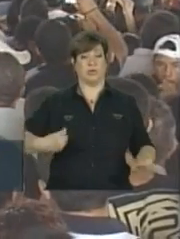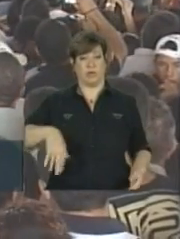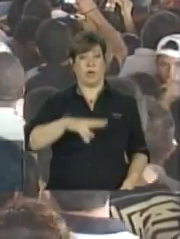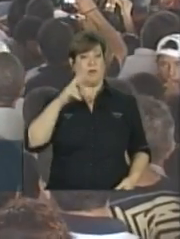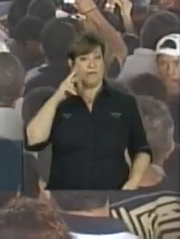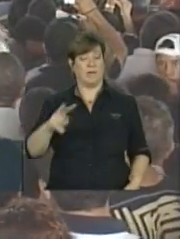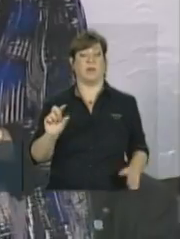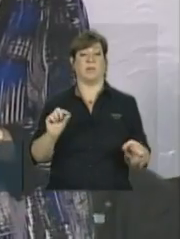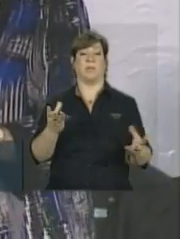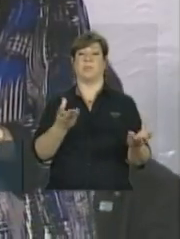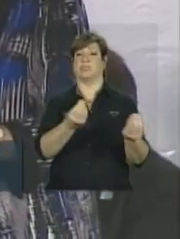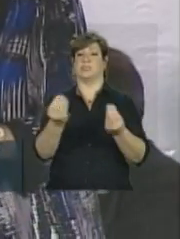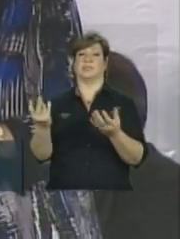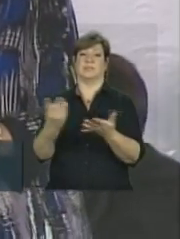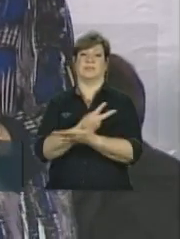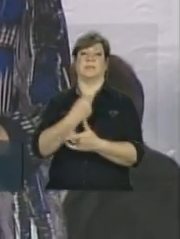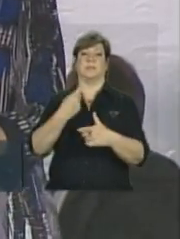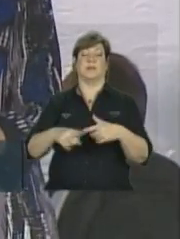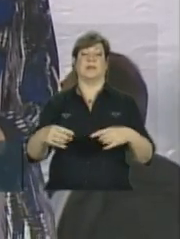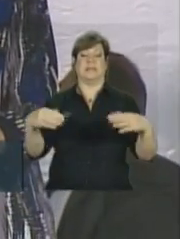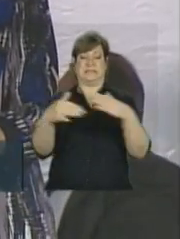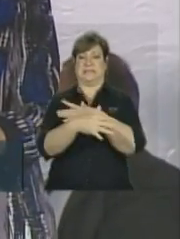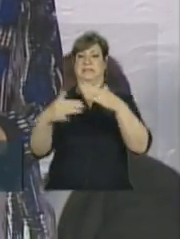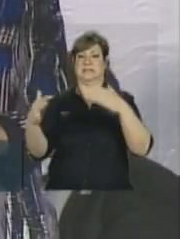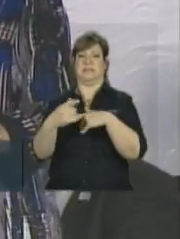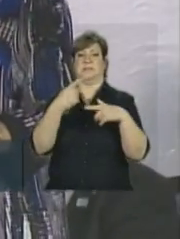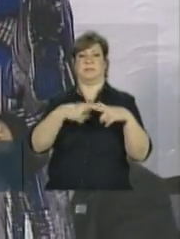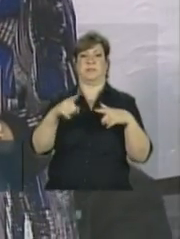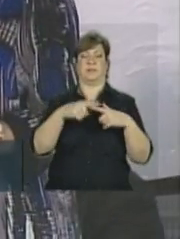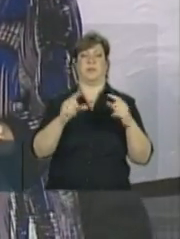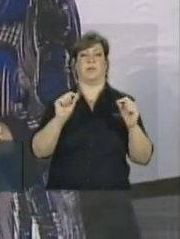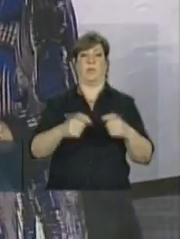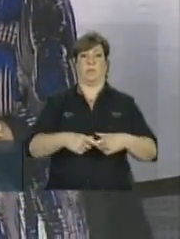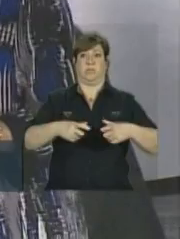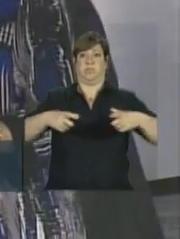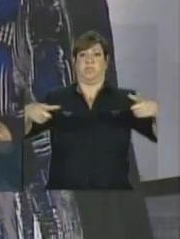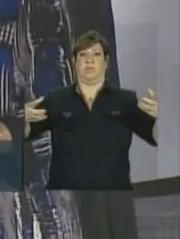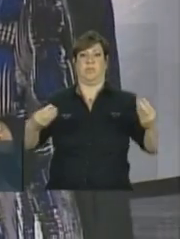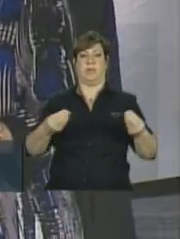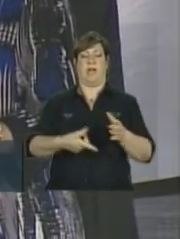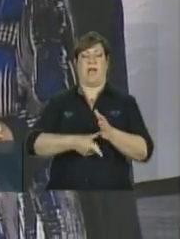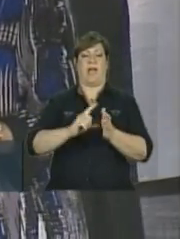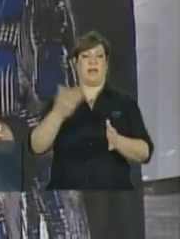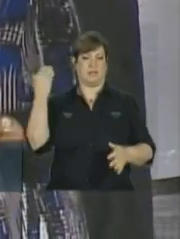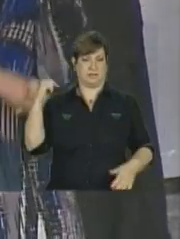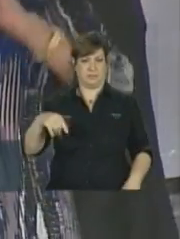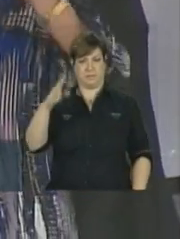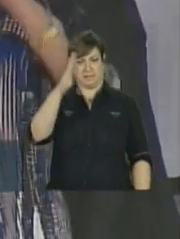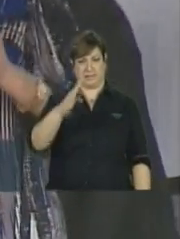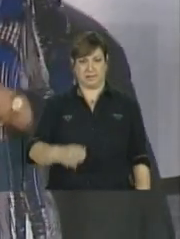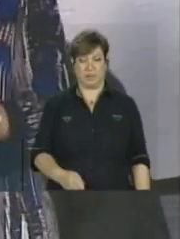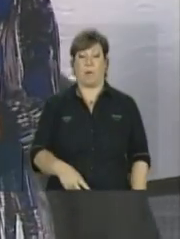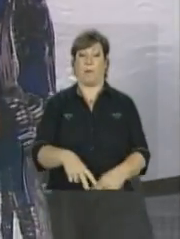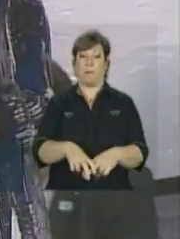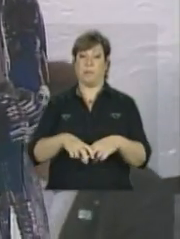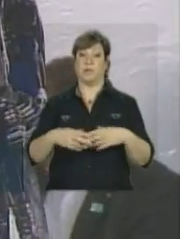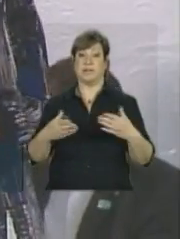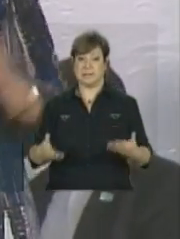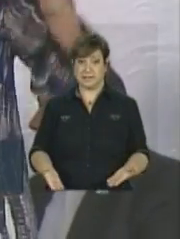vemos ocorrer nas grandes cidades que cresceram antes no Brasil. Por